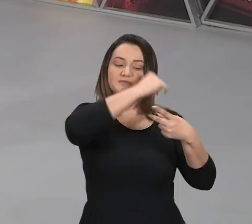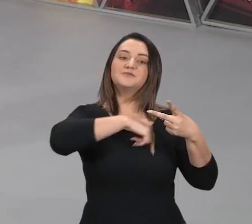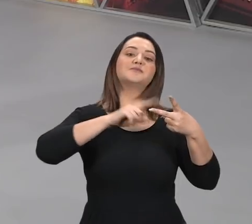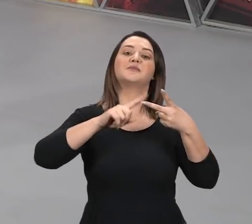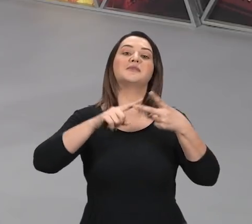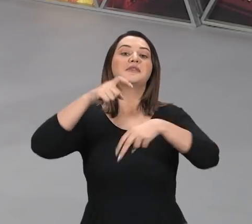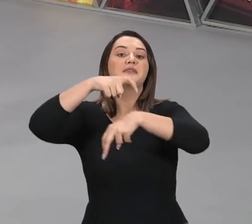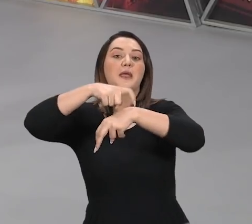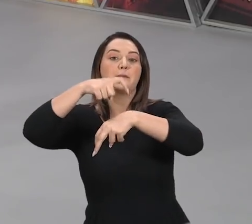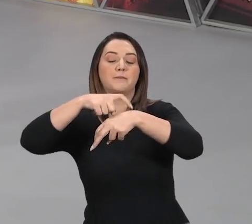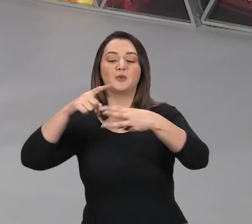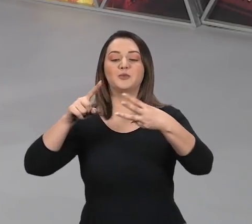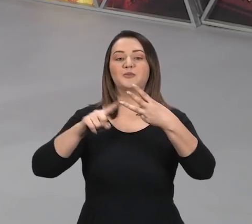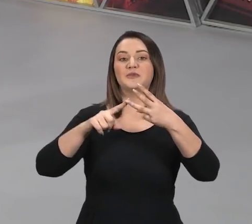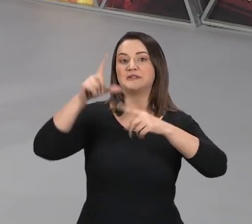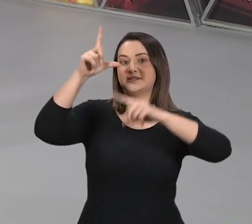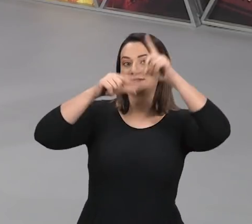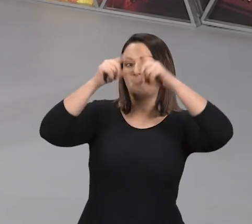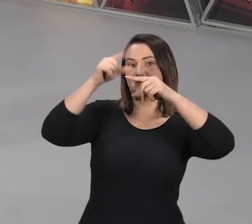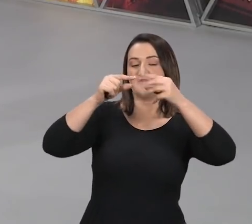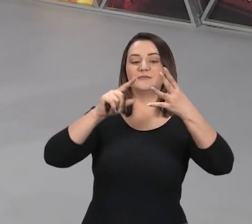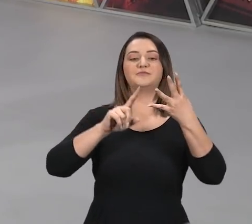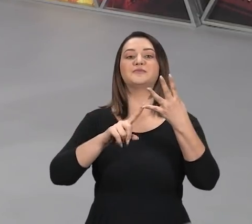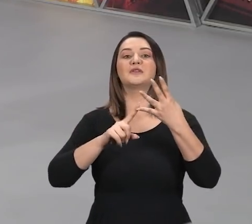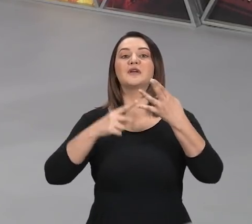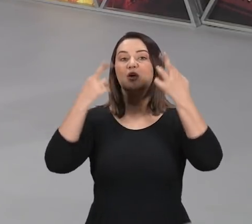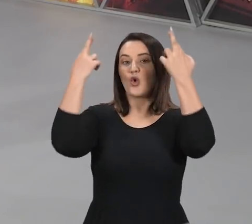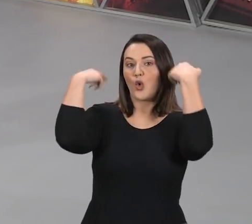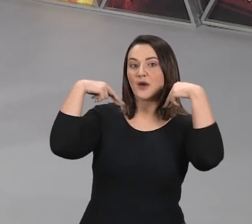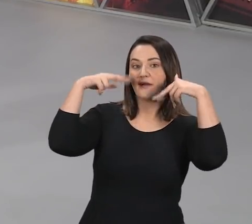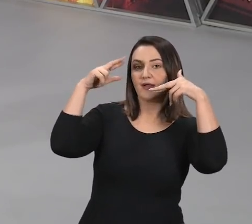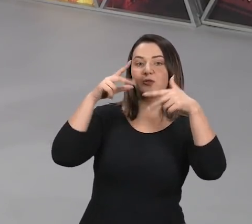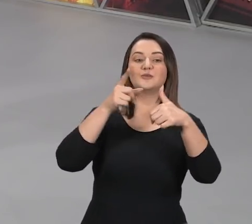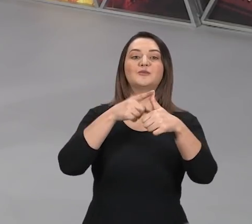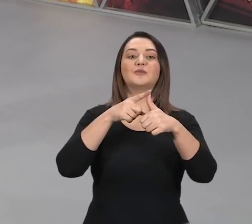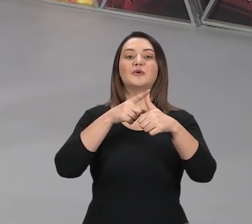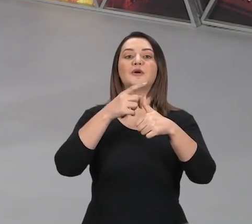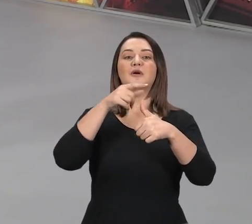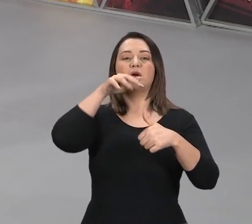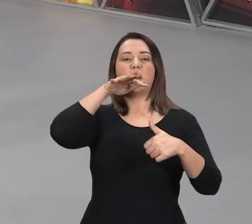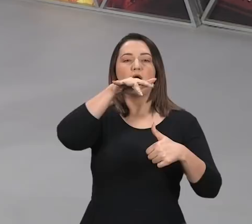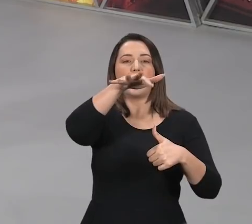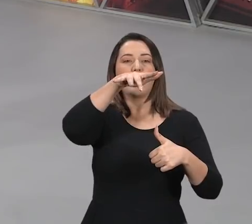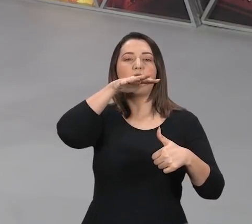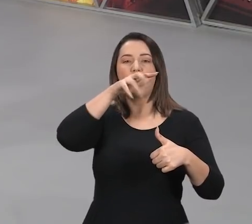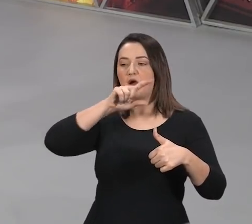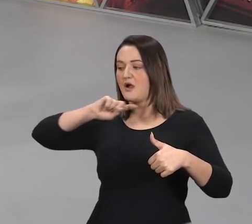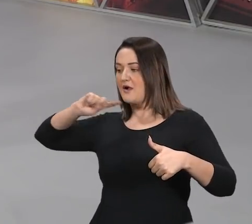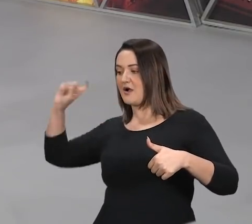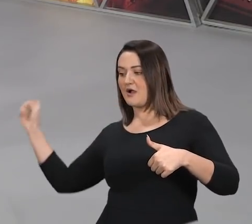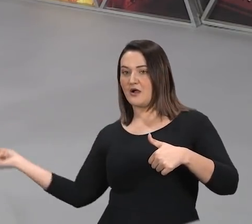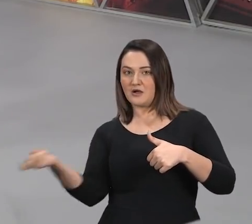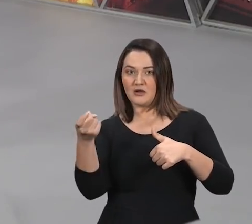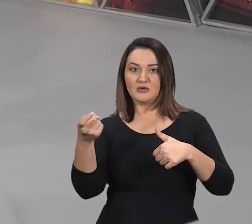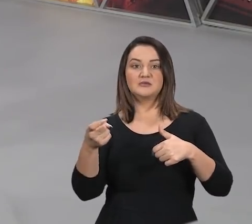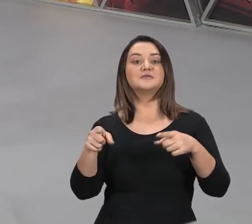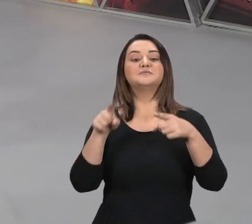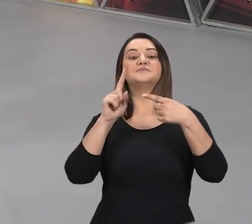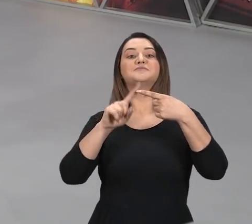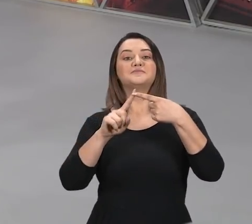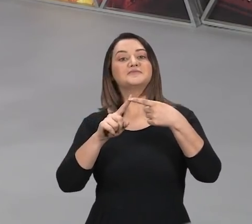chifres, tempos, estrelas, cordeiro, cauda, dragão e até mesmo a